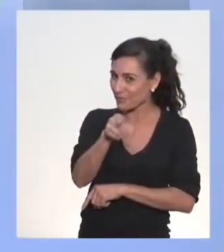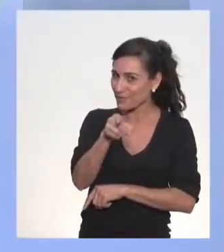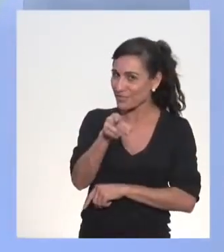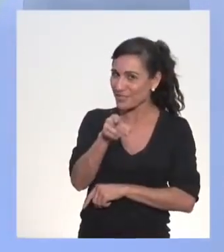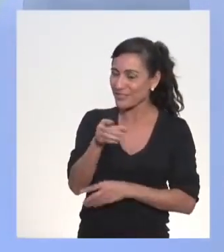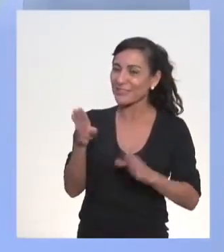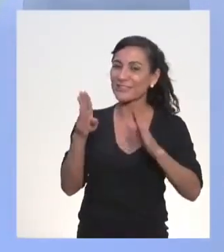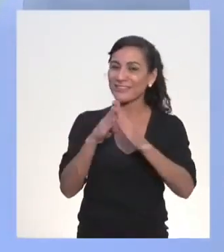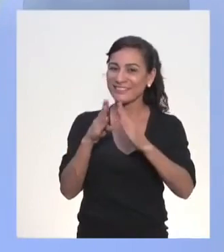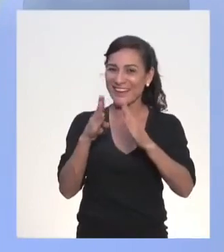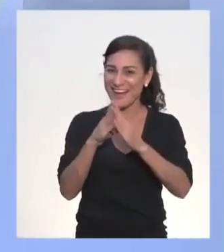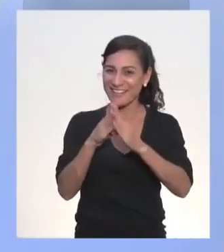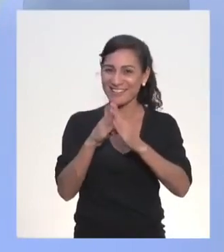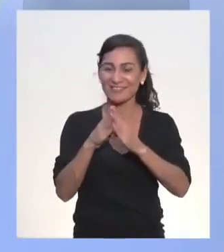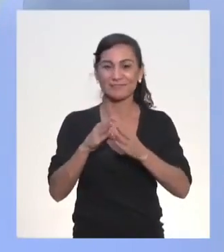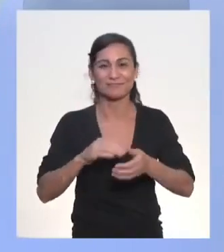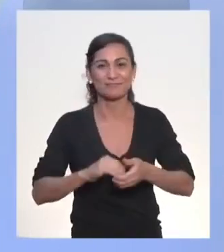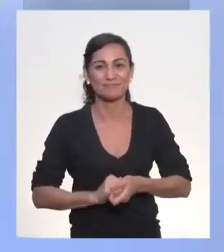casa